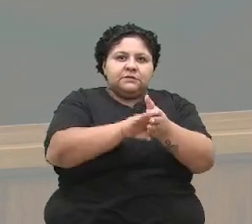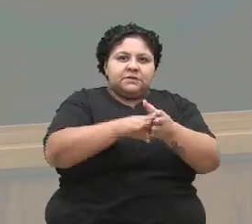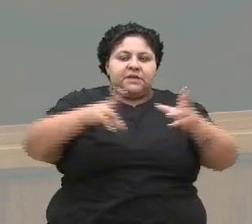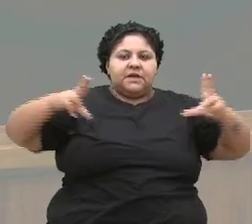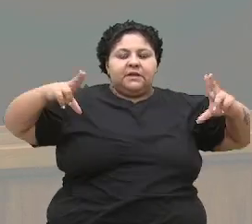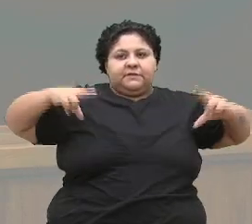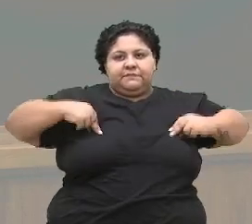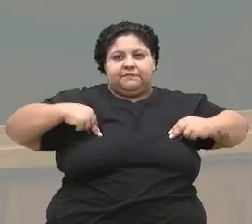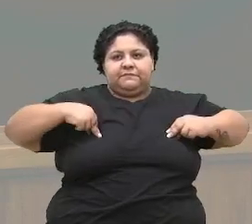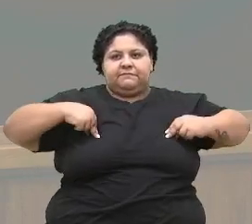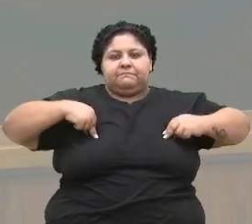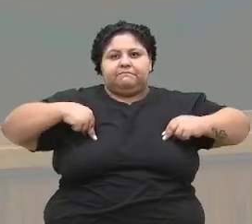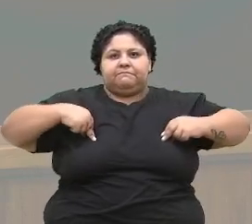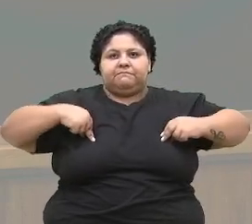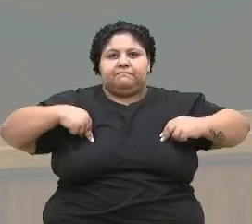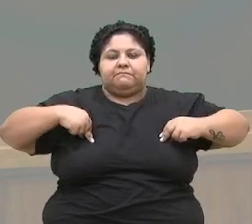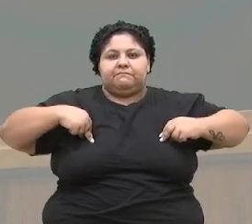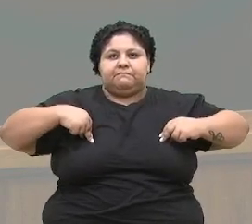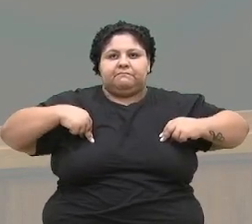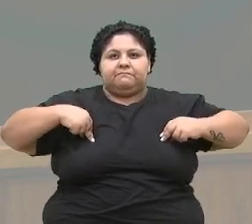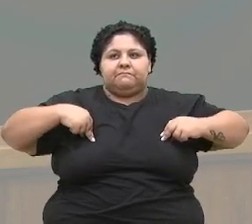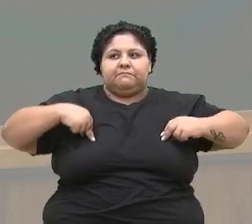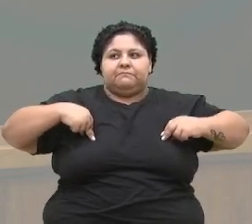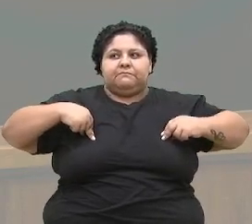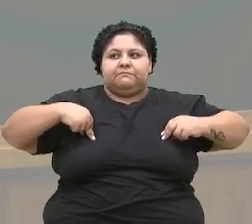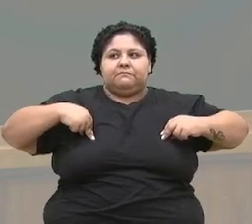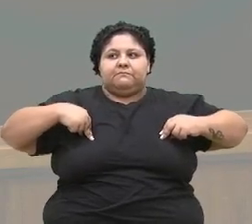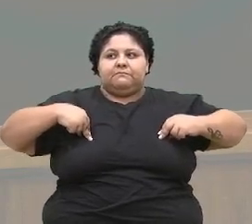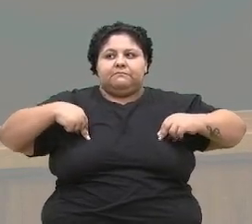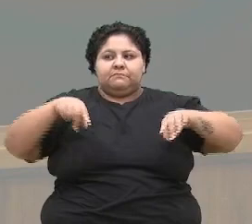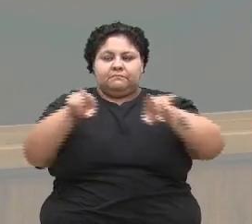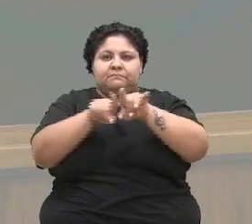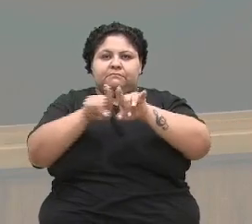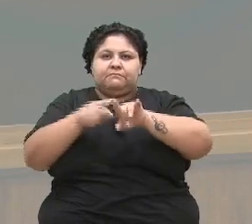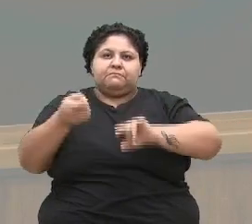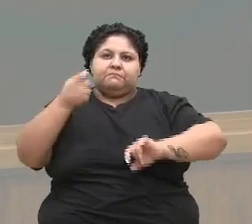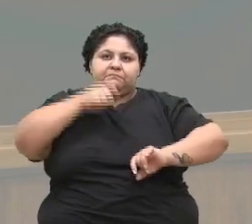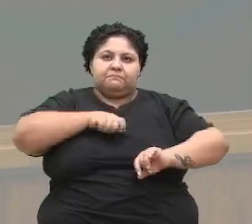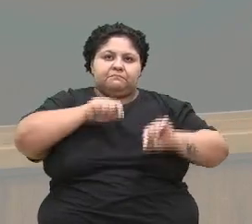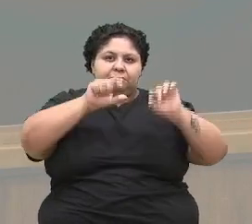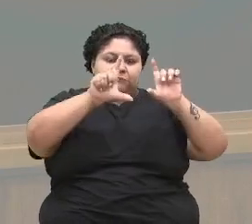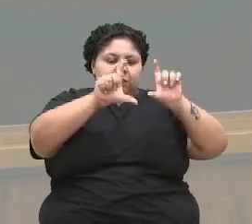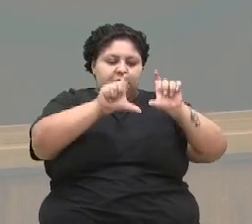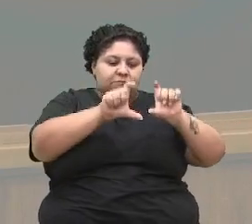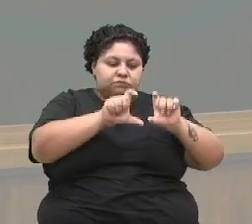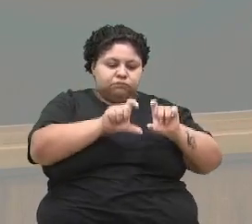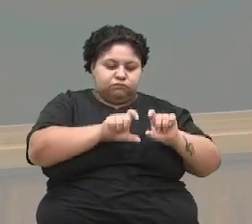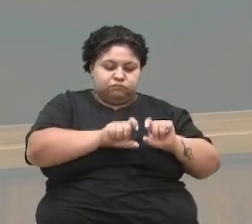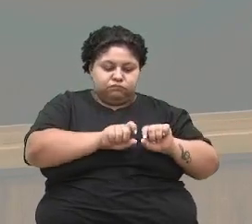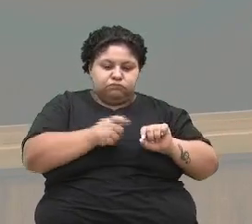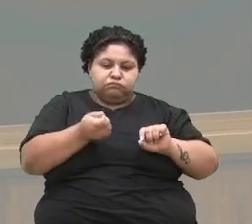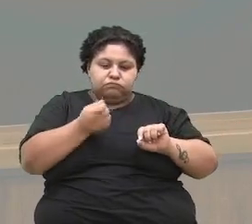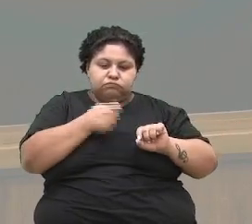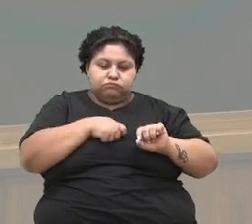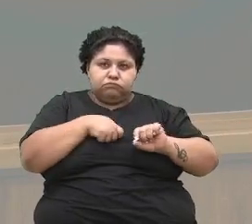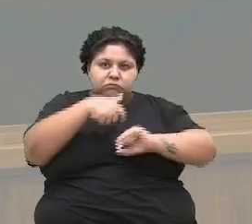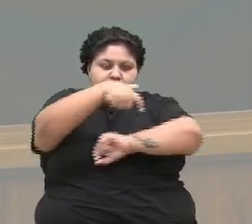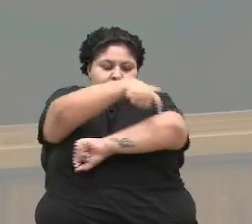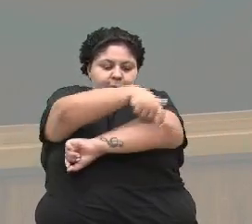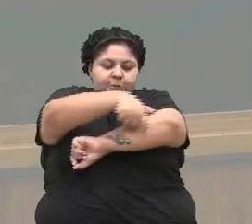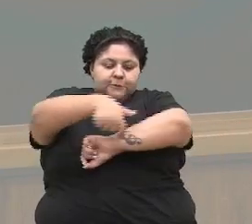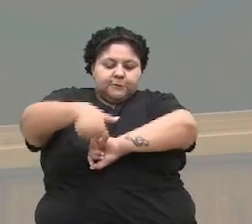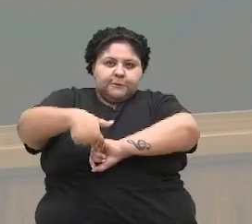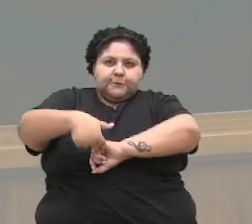né? Porque vai aumentar a possibilidade de rebaixamento e, portanto, impossibilidade